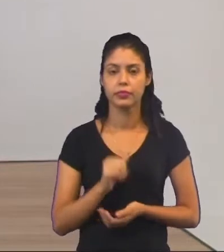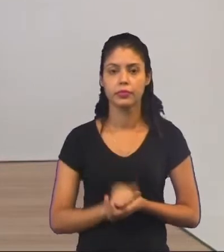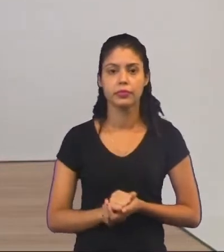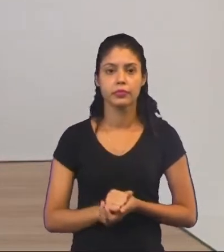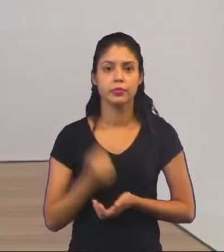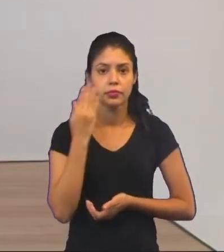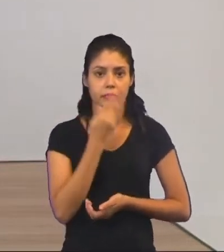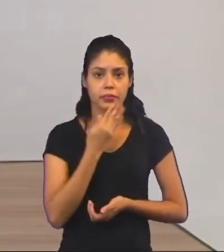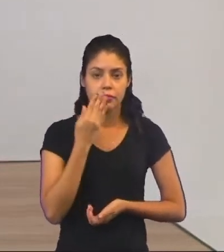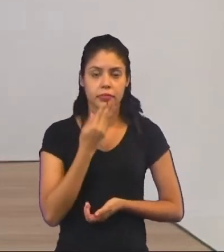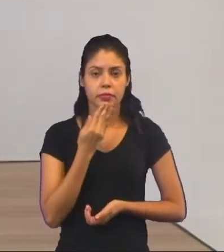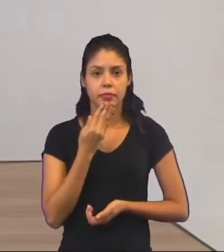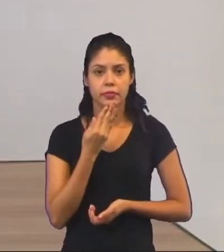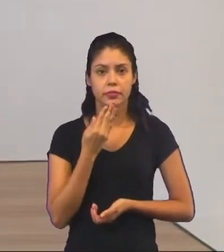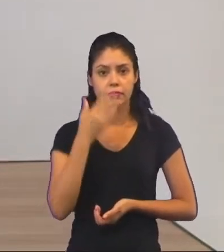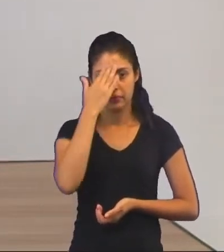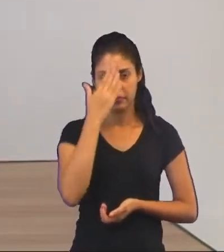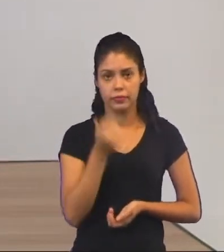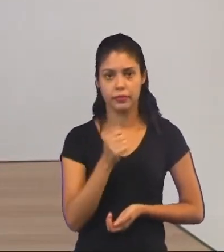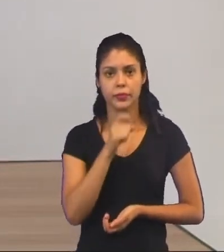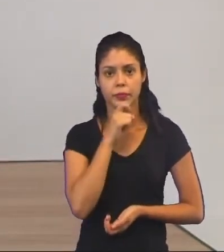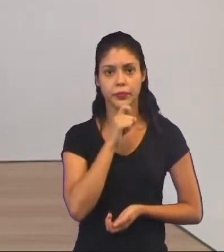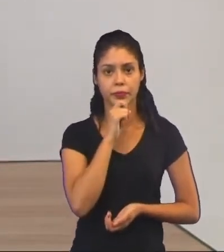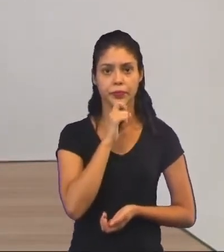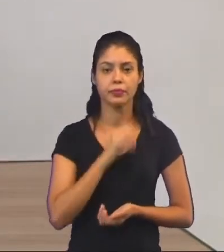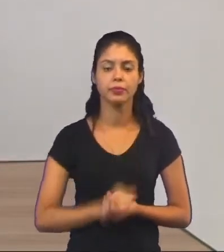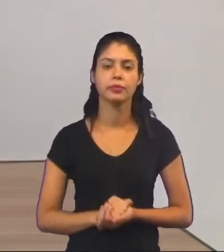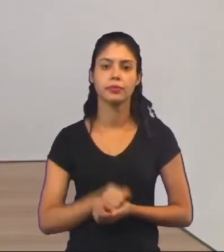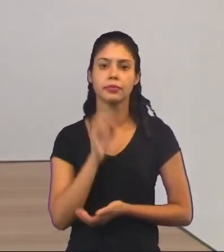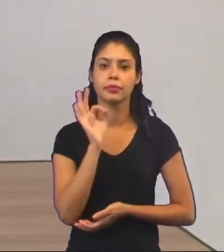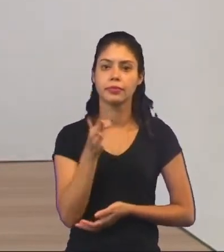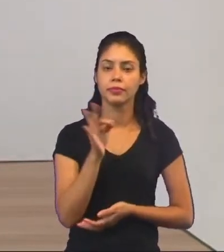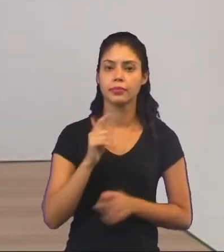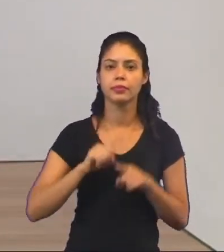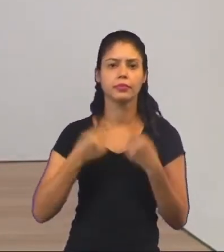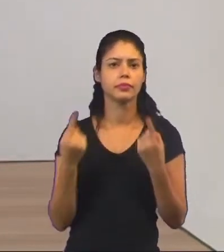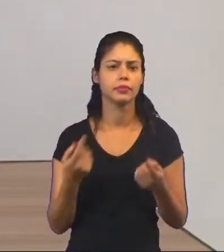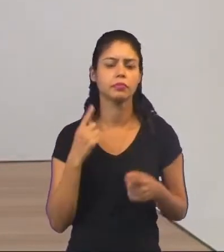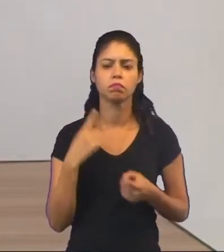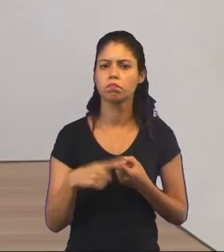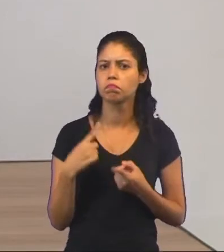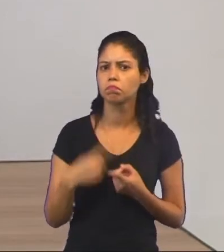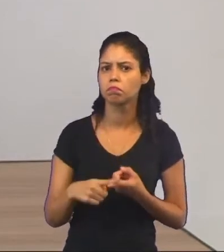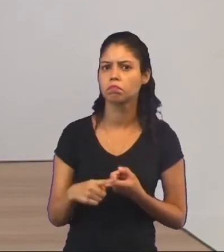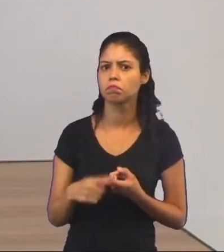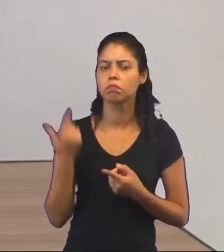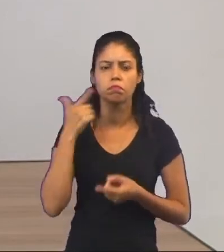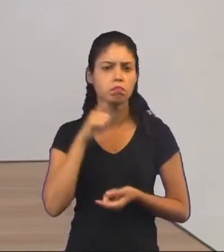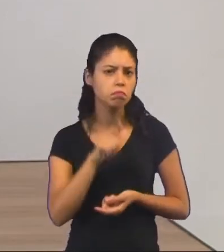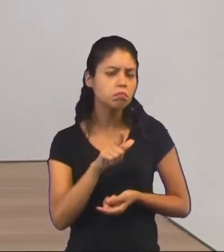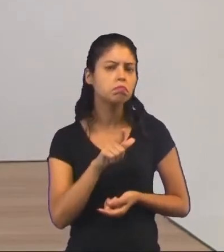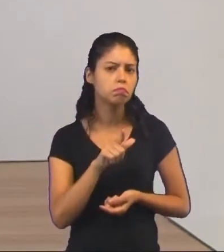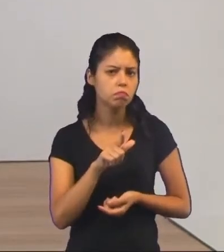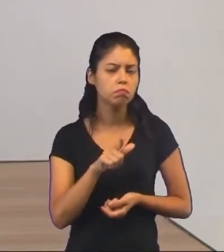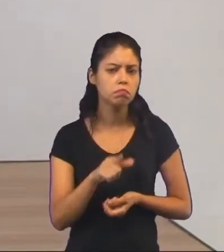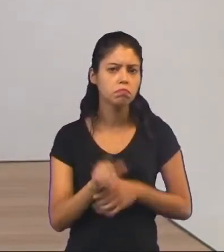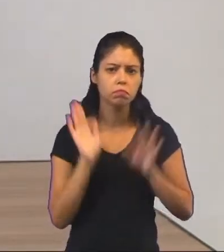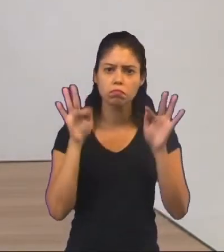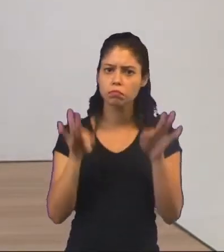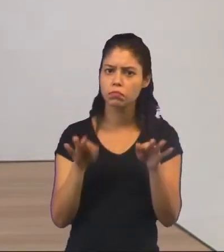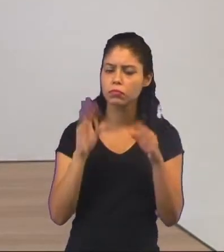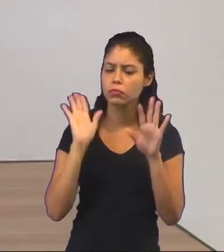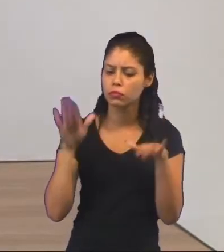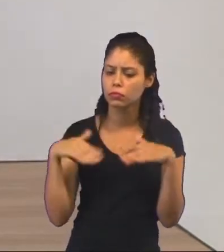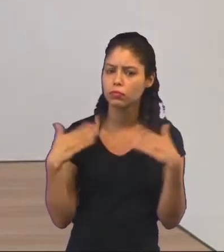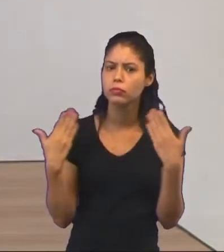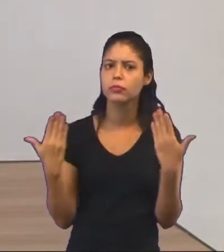receita doce, já entendemos e compreendemos que é fria, certo? Mas por que que nós conseguimos chegar a essas conclusões?